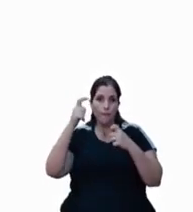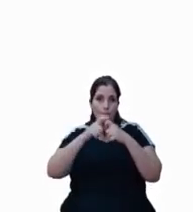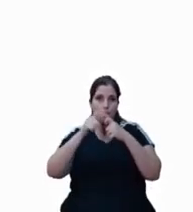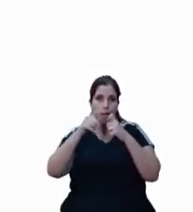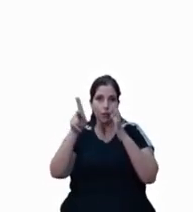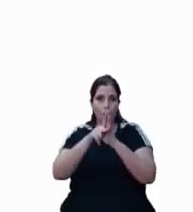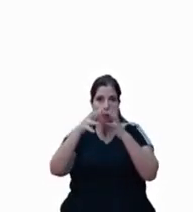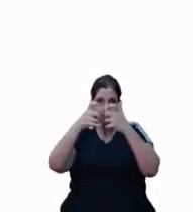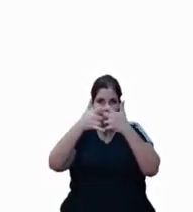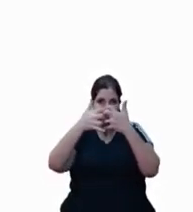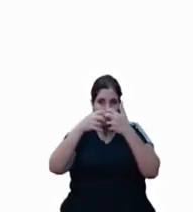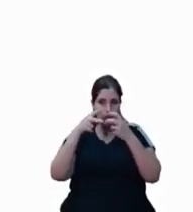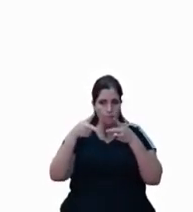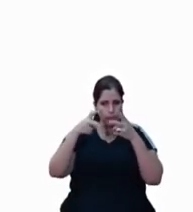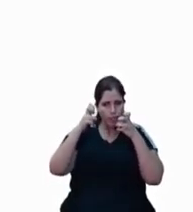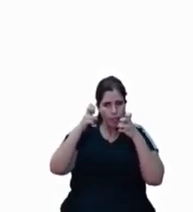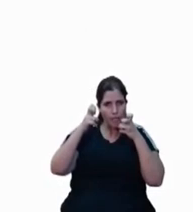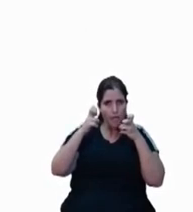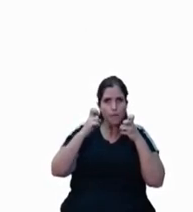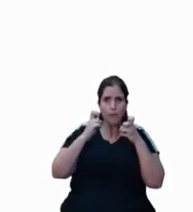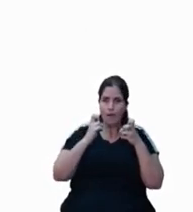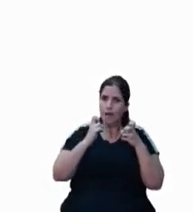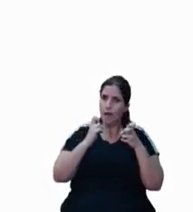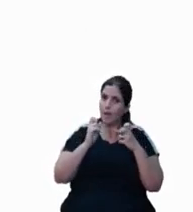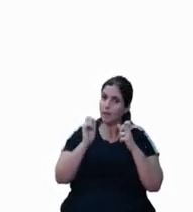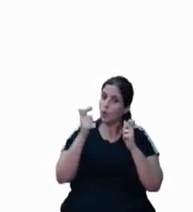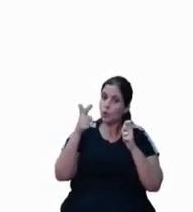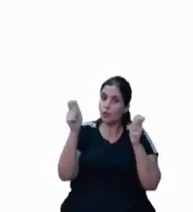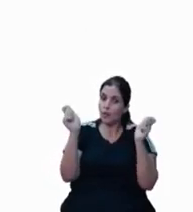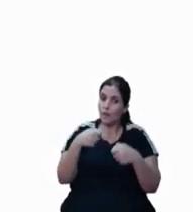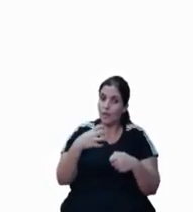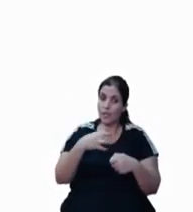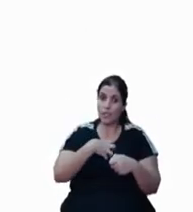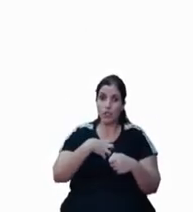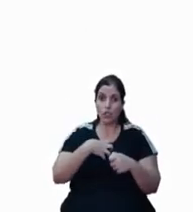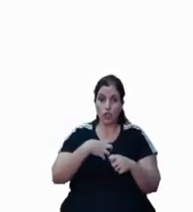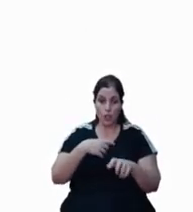leve redução na capacidade de sentir vibração nos dedos dos pés,